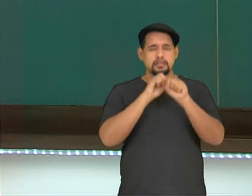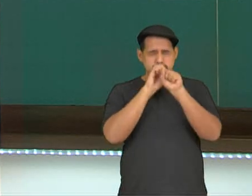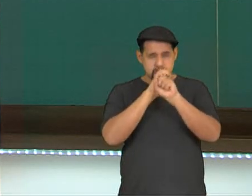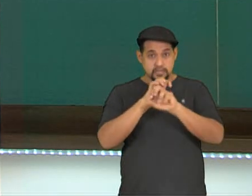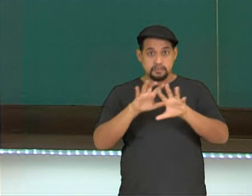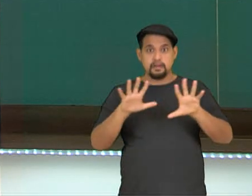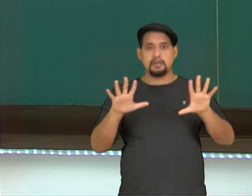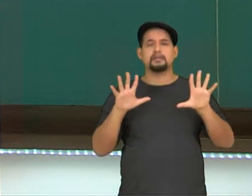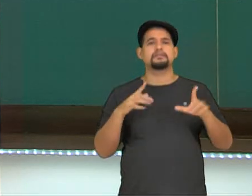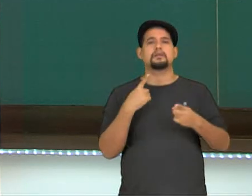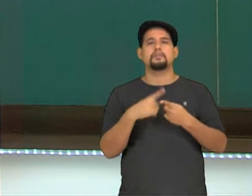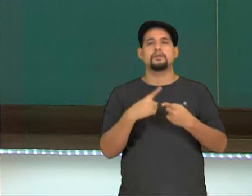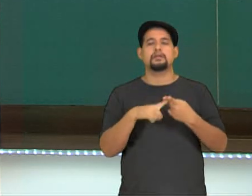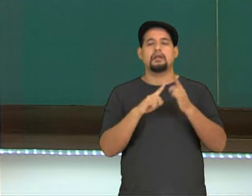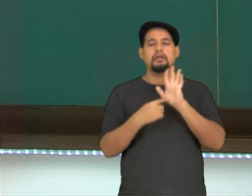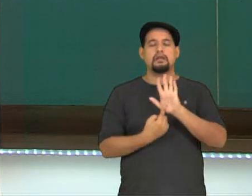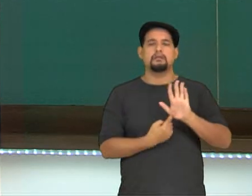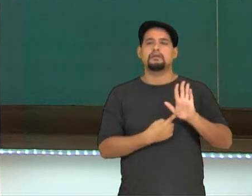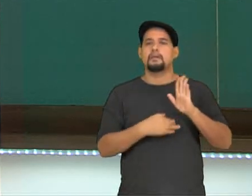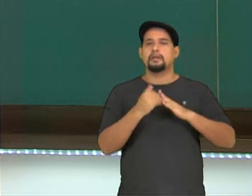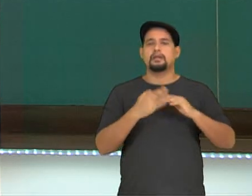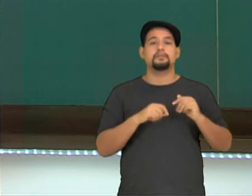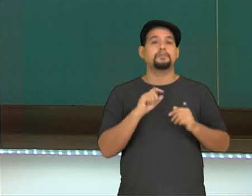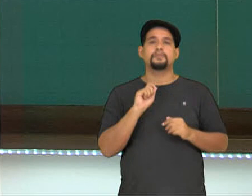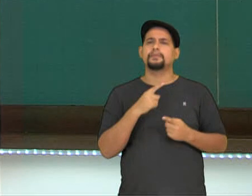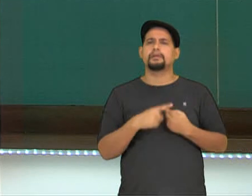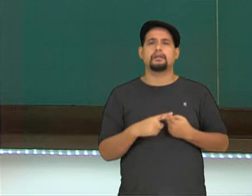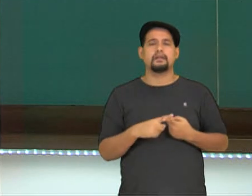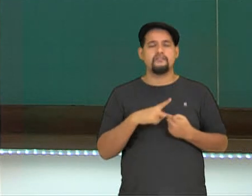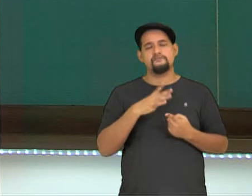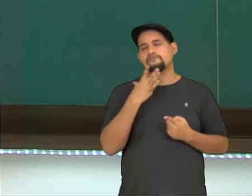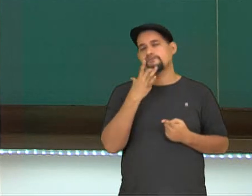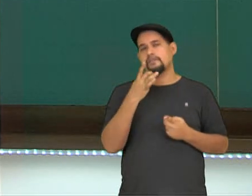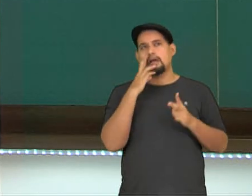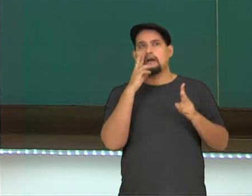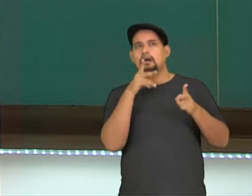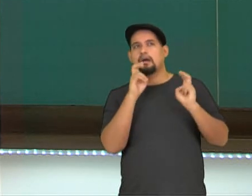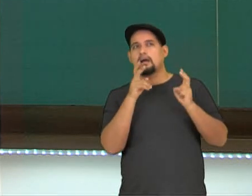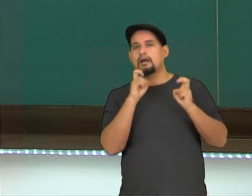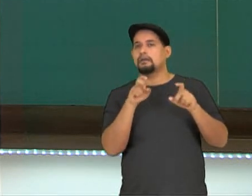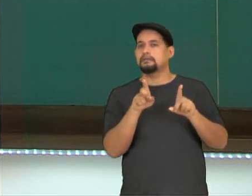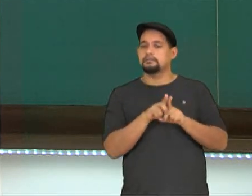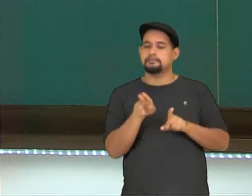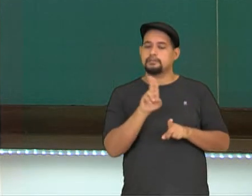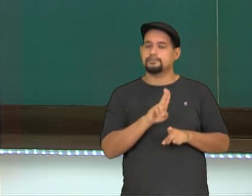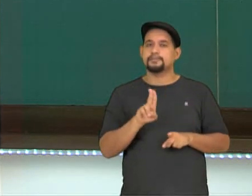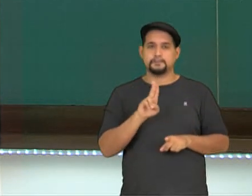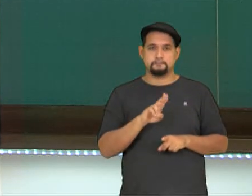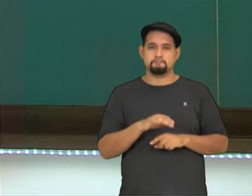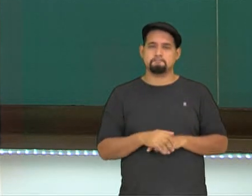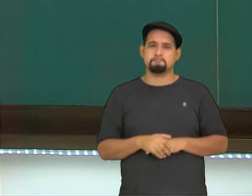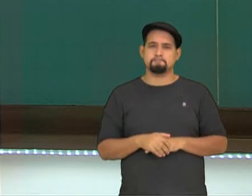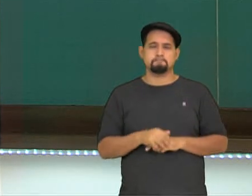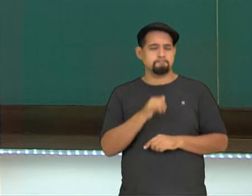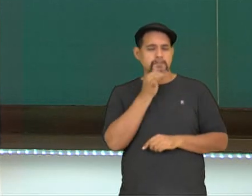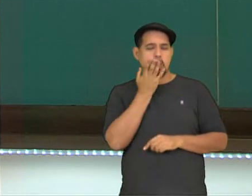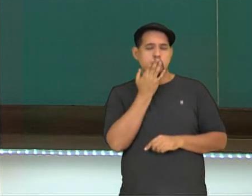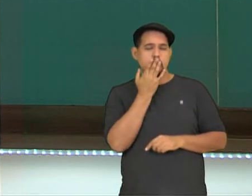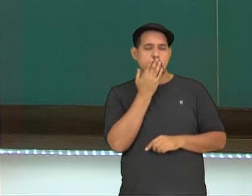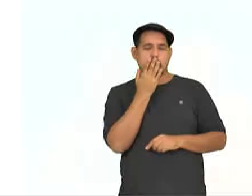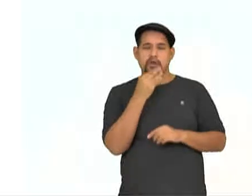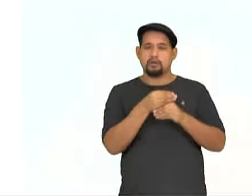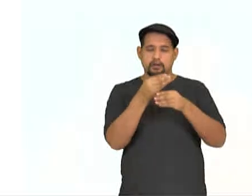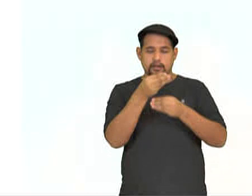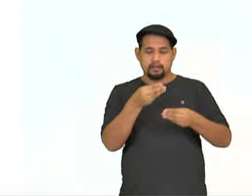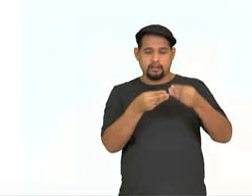eu coloquei uma propriedade prática? Porque é mais fácil você ver isso no momento que ela está sendo atuada. Quando uma cor é sobreposta a outra